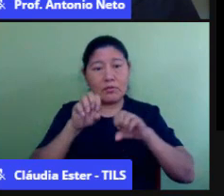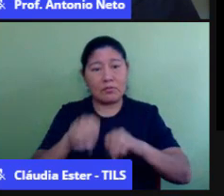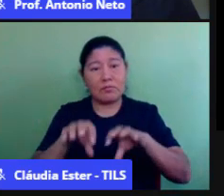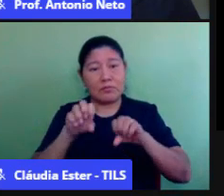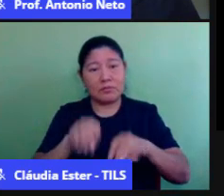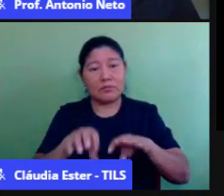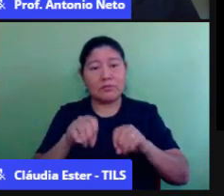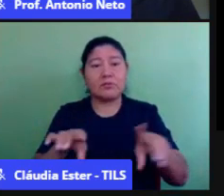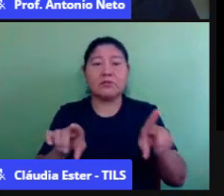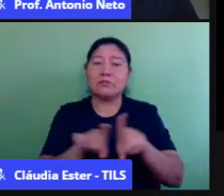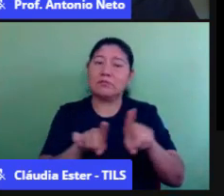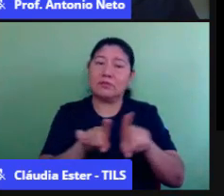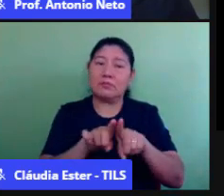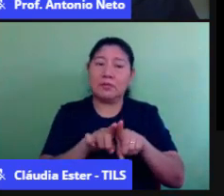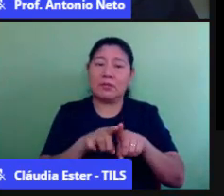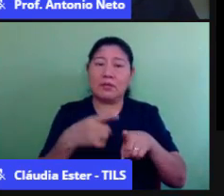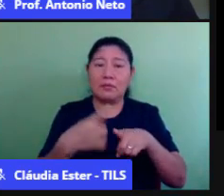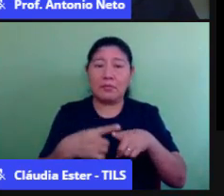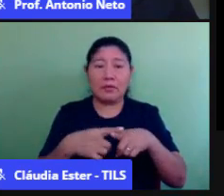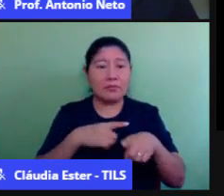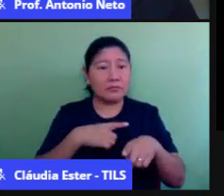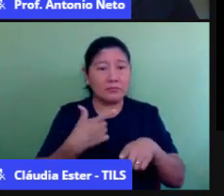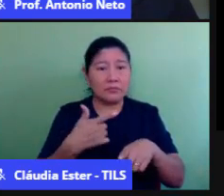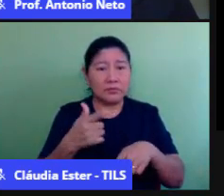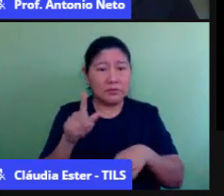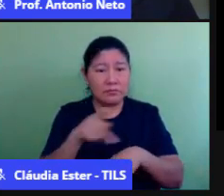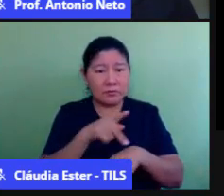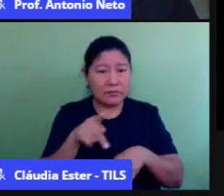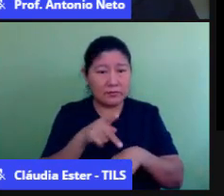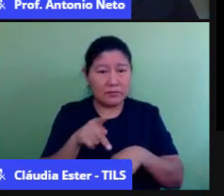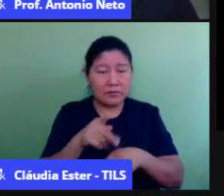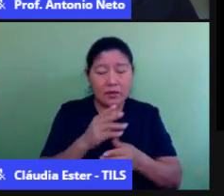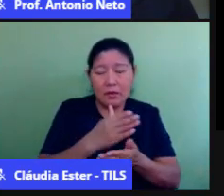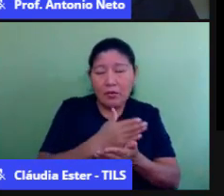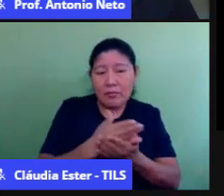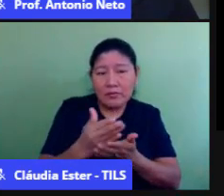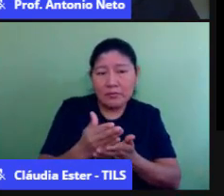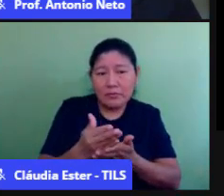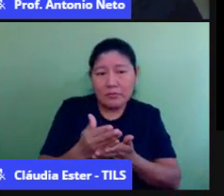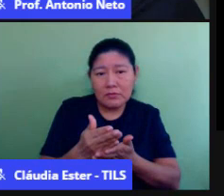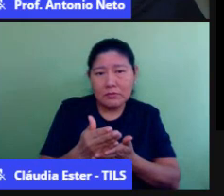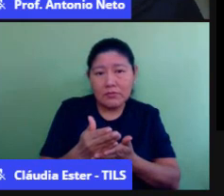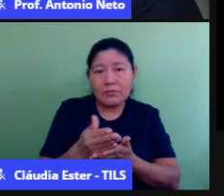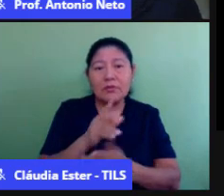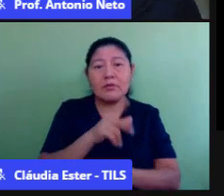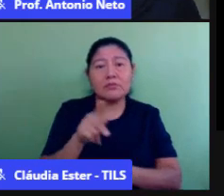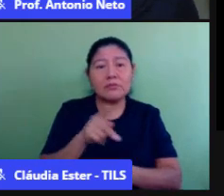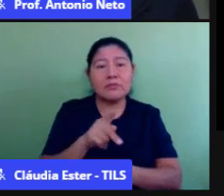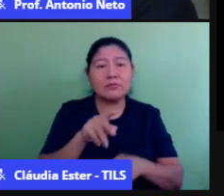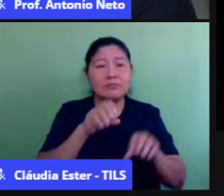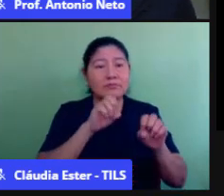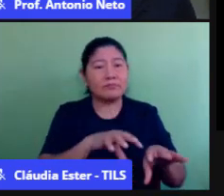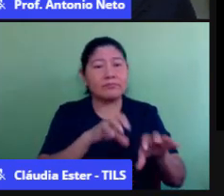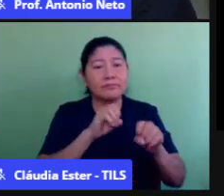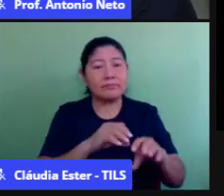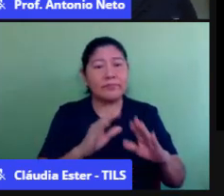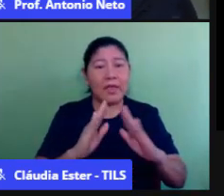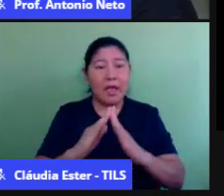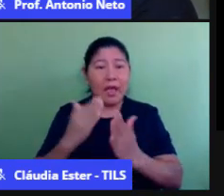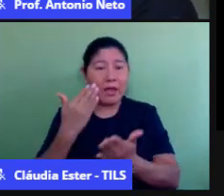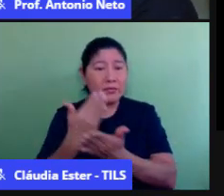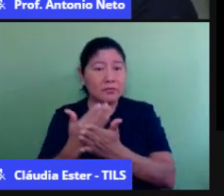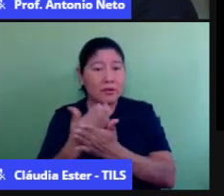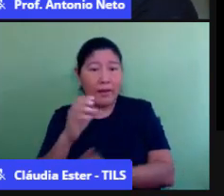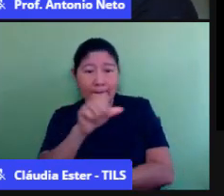tínhamos poucos professores. Nós começamos a educação lá com José Benfica, né? Que